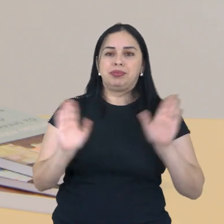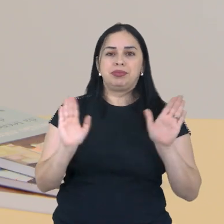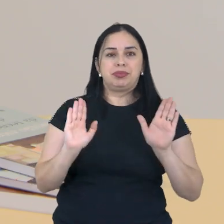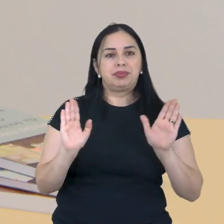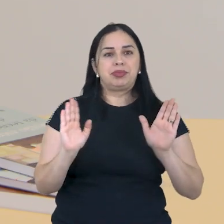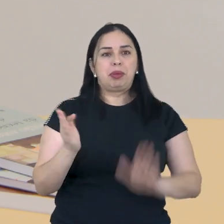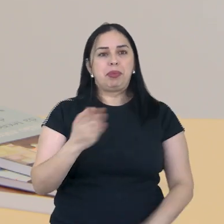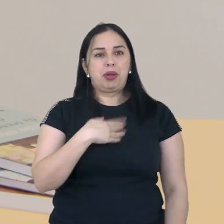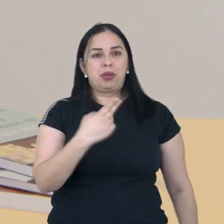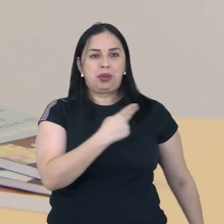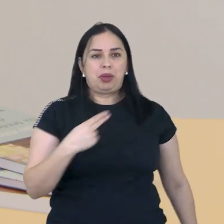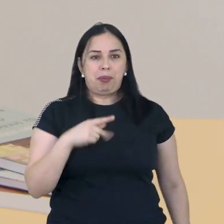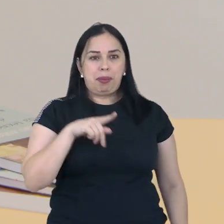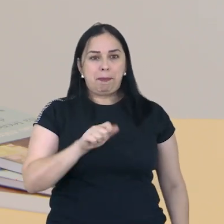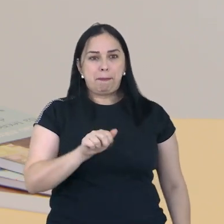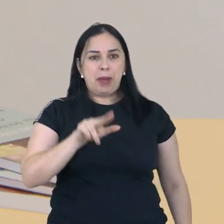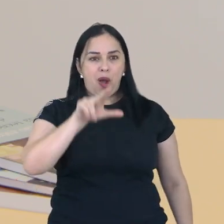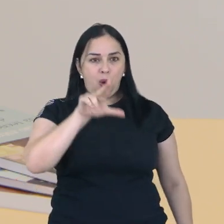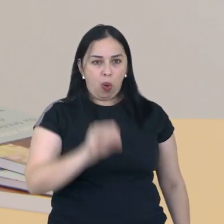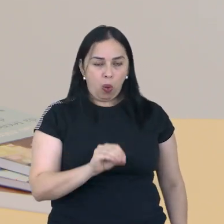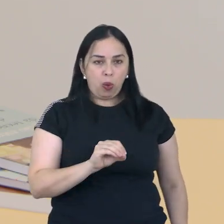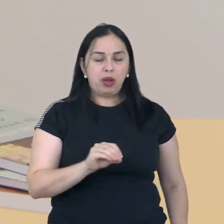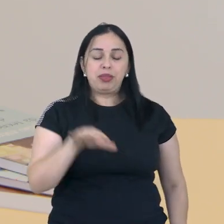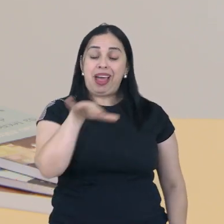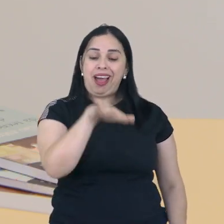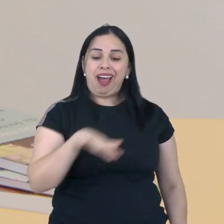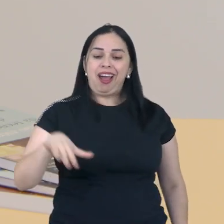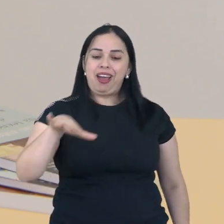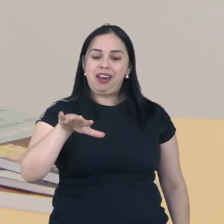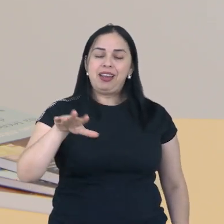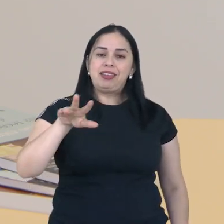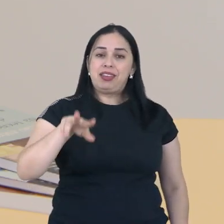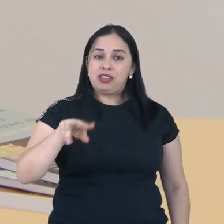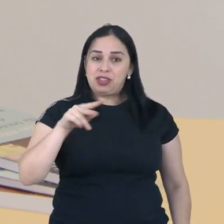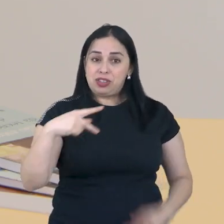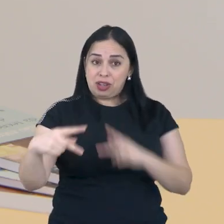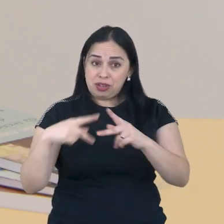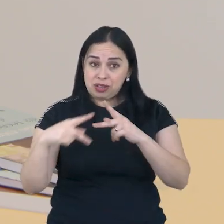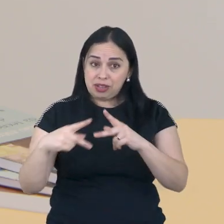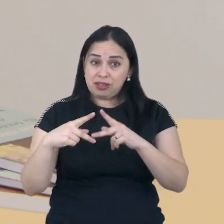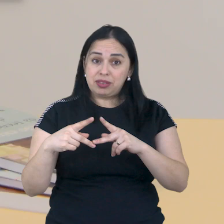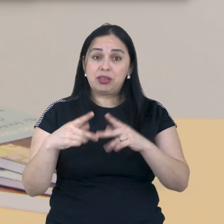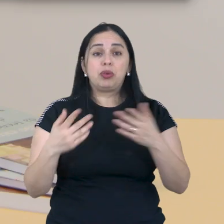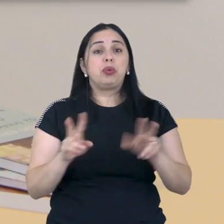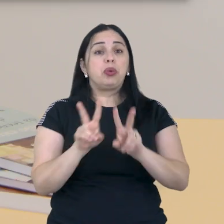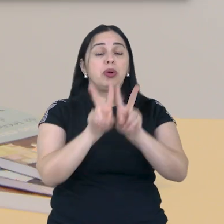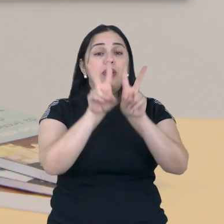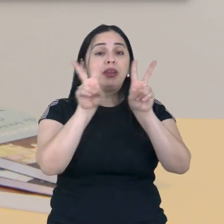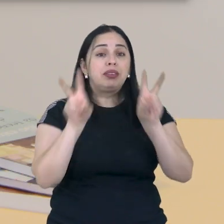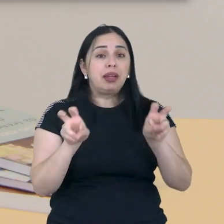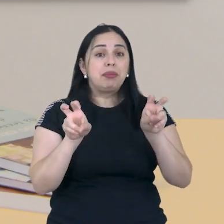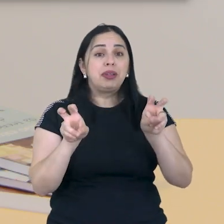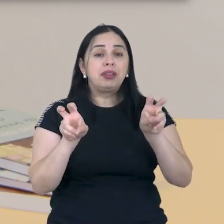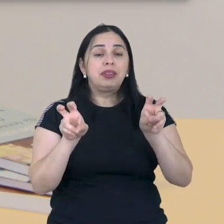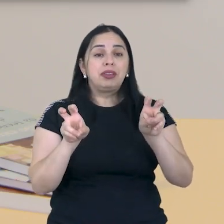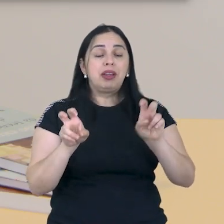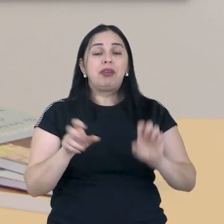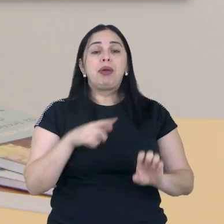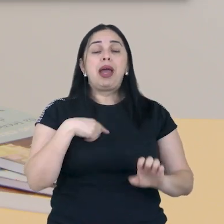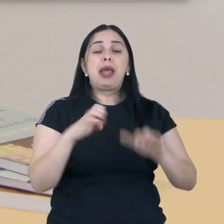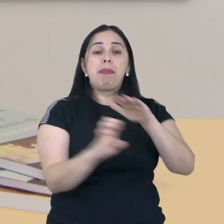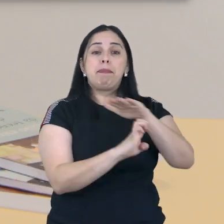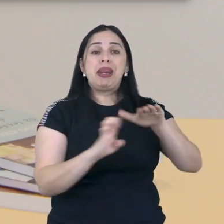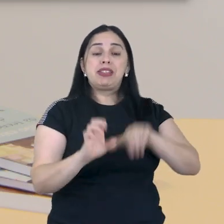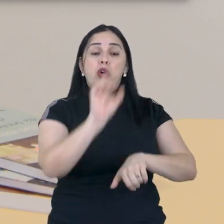Olá eu sou Paulo cereda gerente regional do sebrai pra região de São José dos Campos o tema hoje é negócios de uma